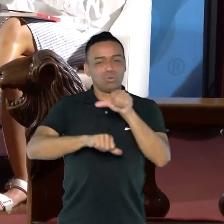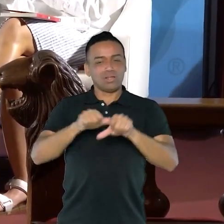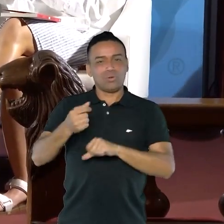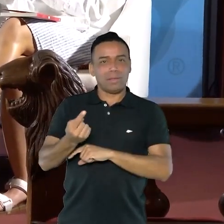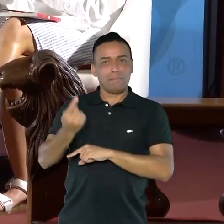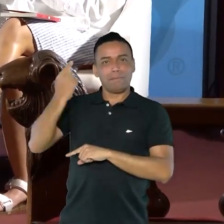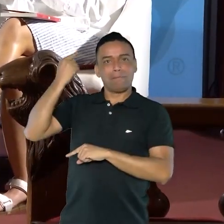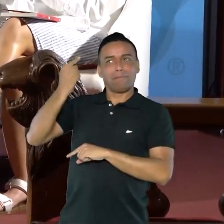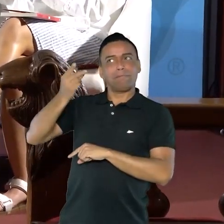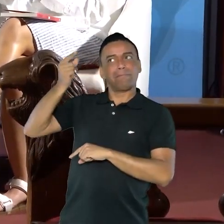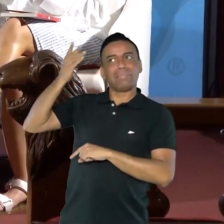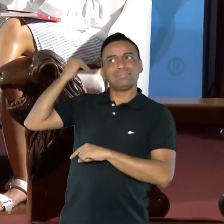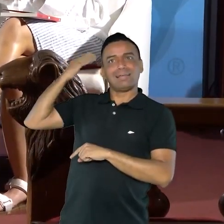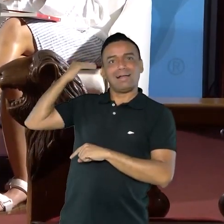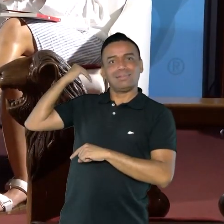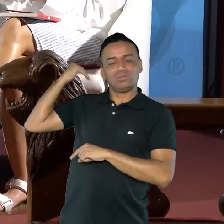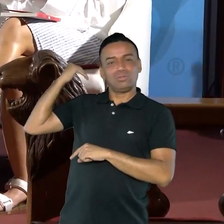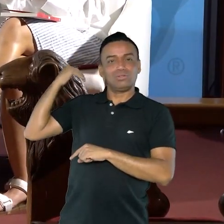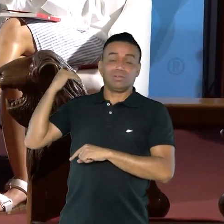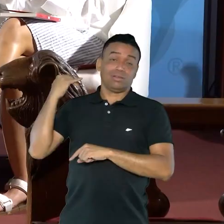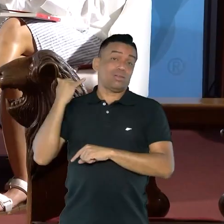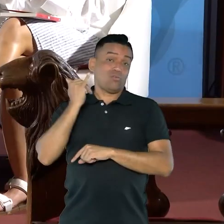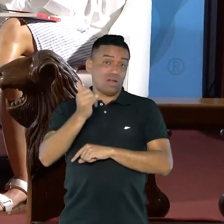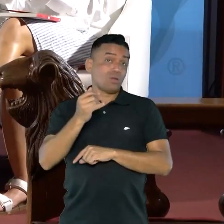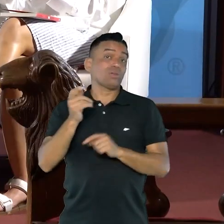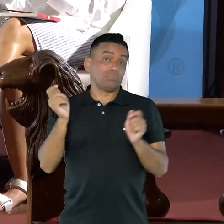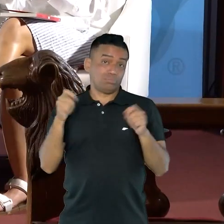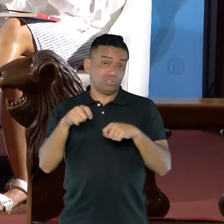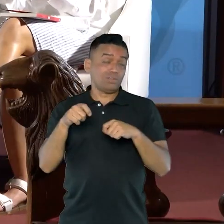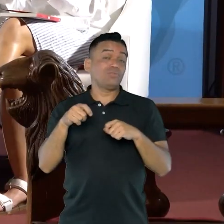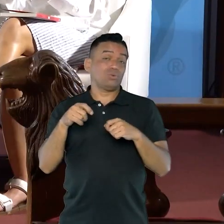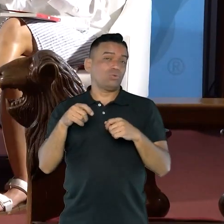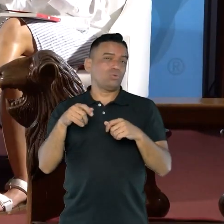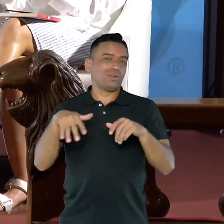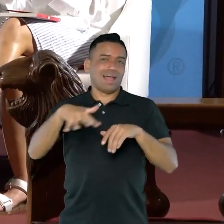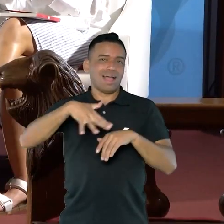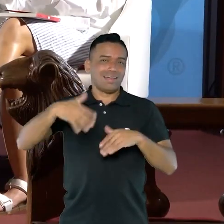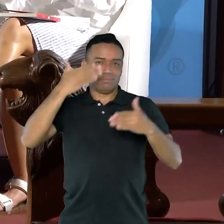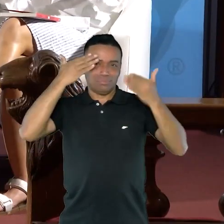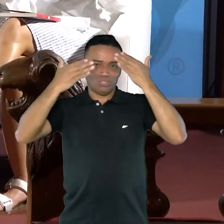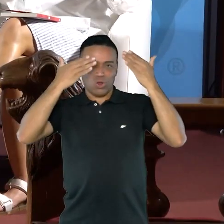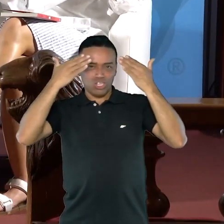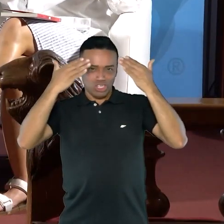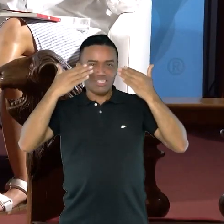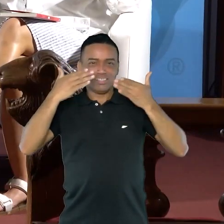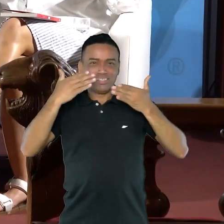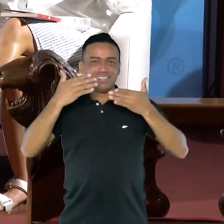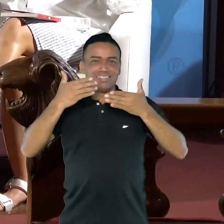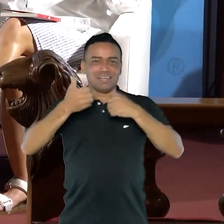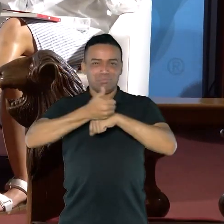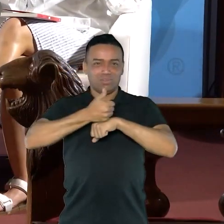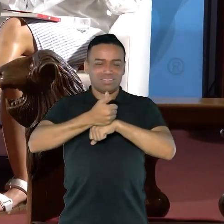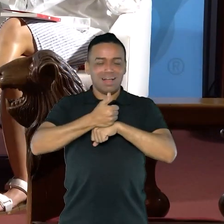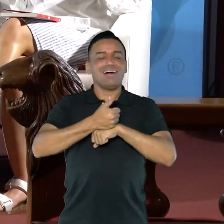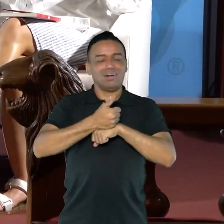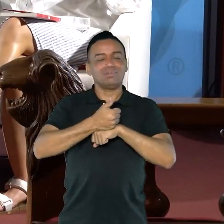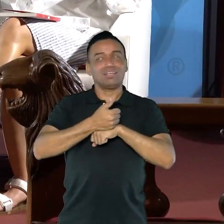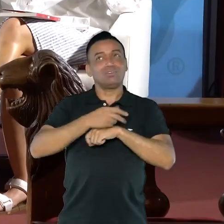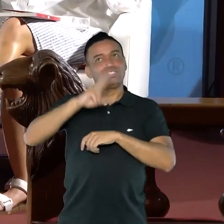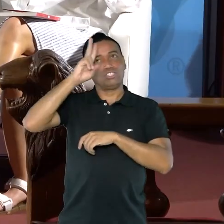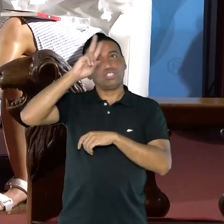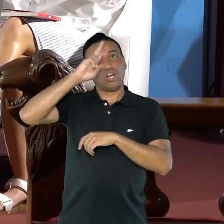Eu digo isso muito como psicóloga, no sentido de que, às vezes, quando a gente consegue contar uma história que passou de outra